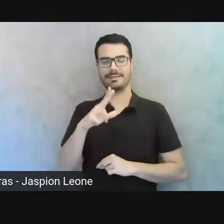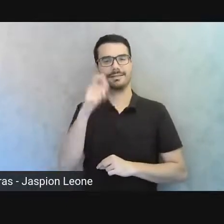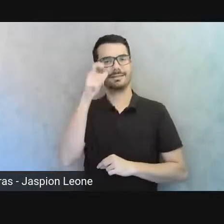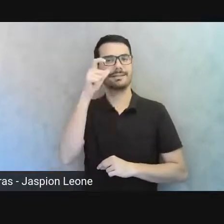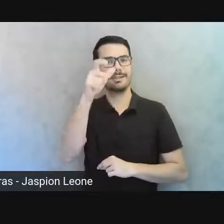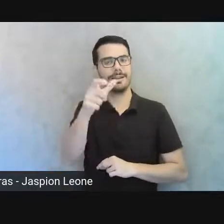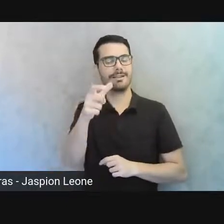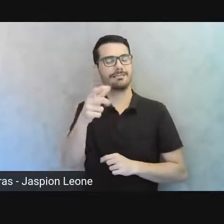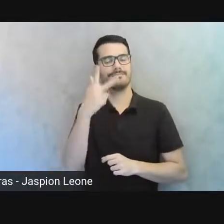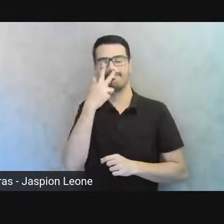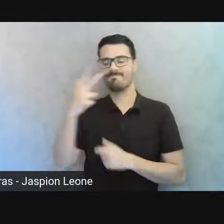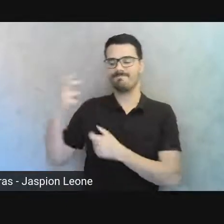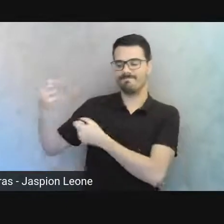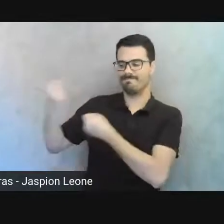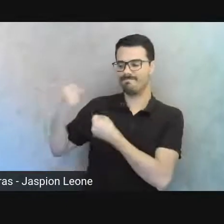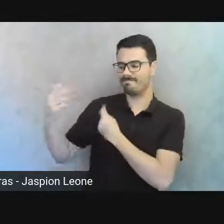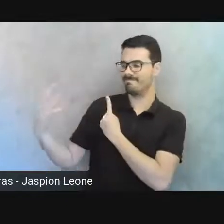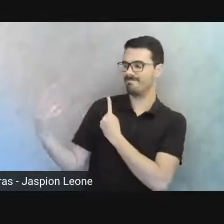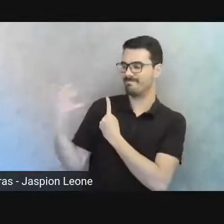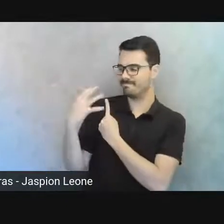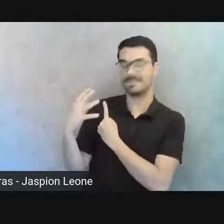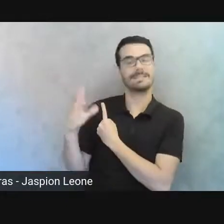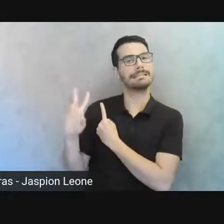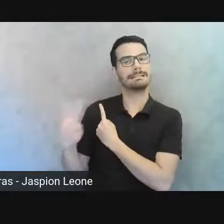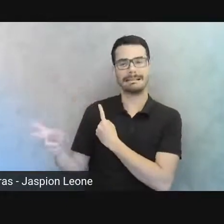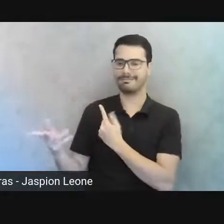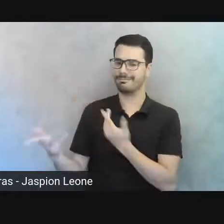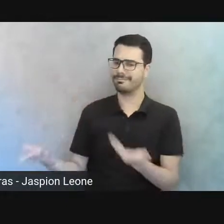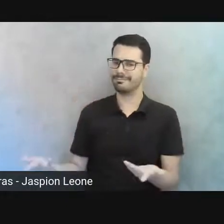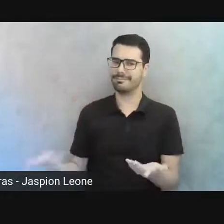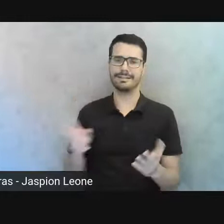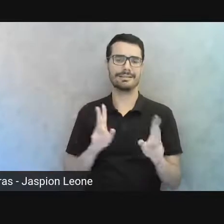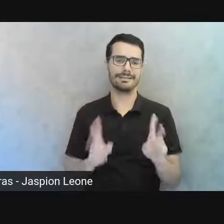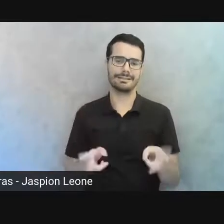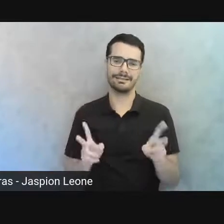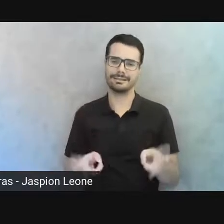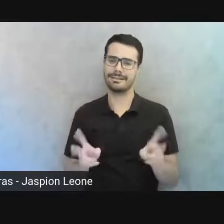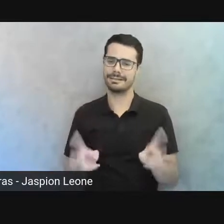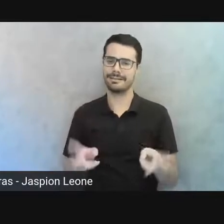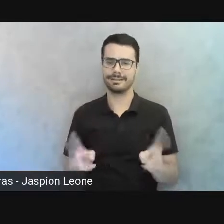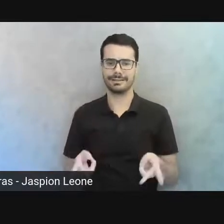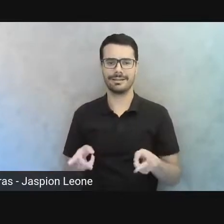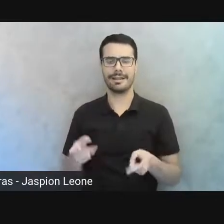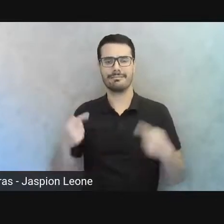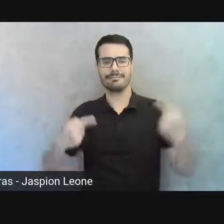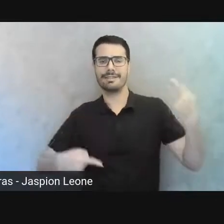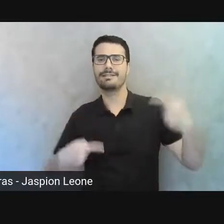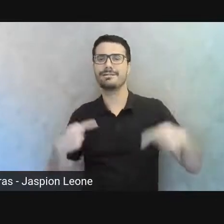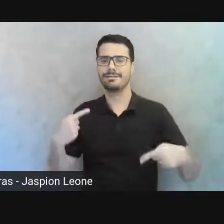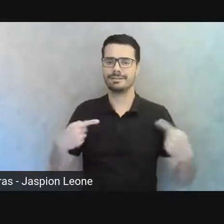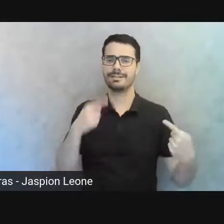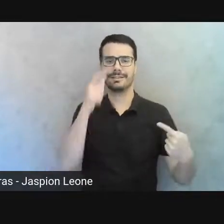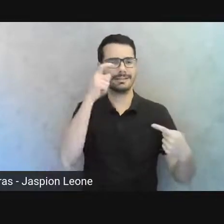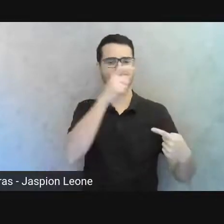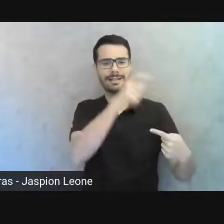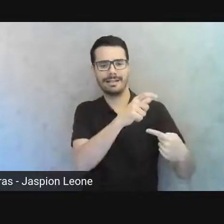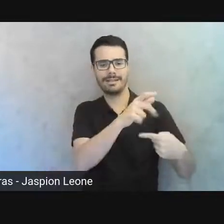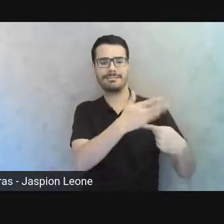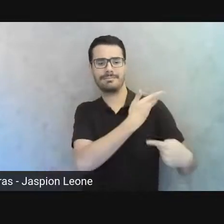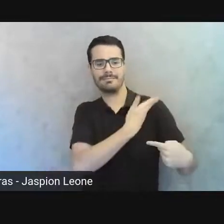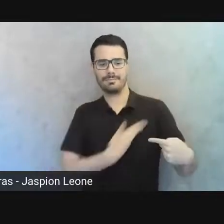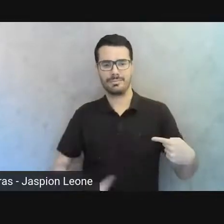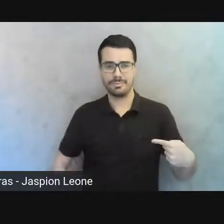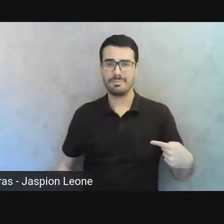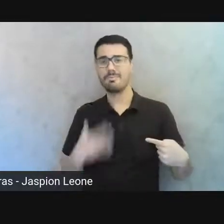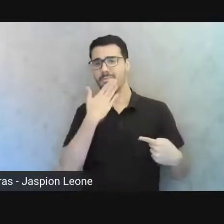querer sua contrapartida do outro lado, então, de toda maneira, vai estar saindo dinheiro público, né, rumo a interesses especiais. Melhor que sejam nossos representantes,